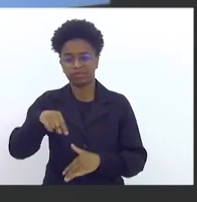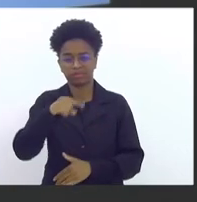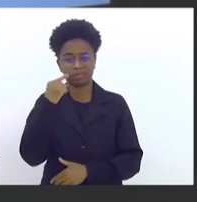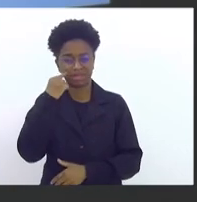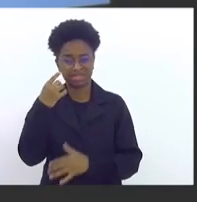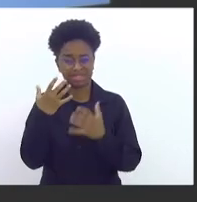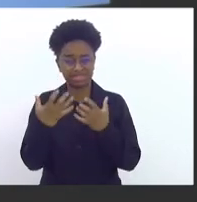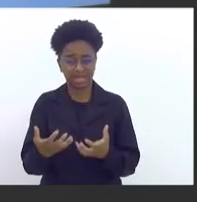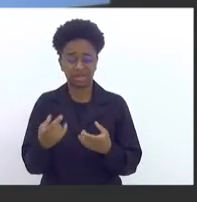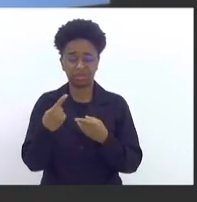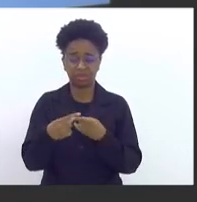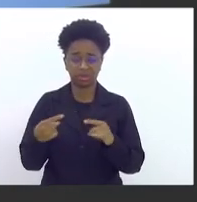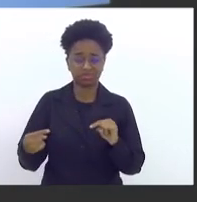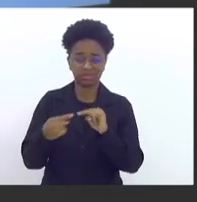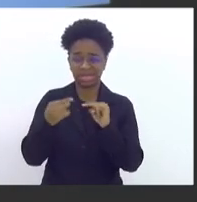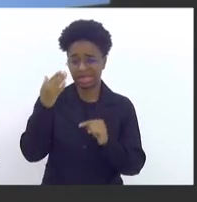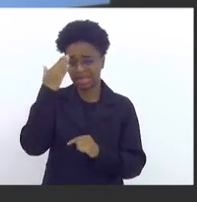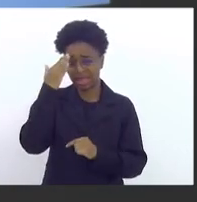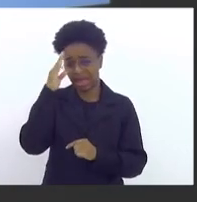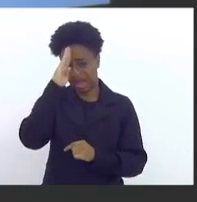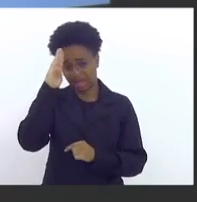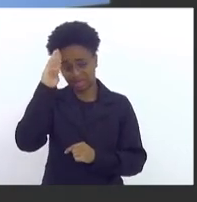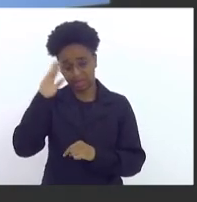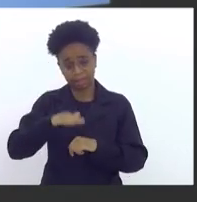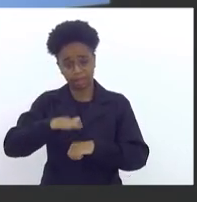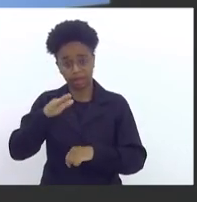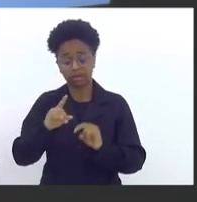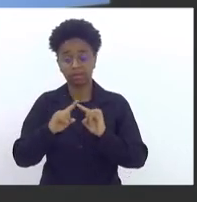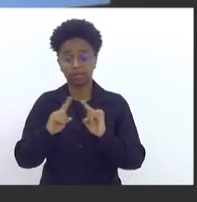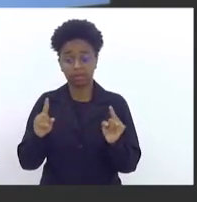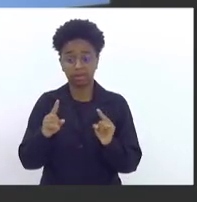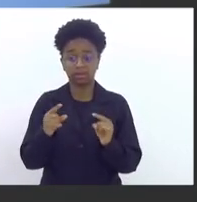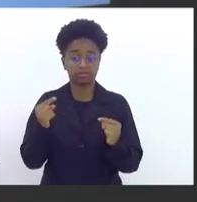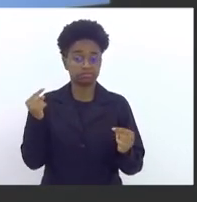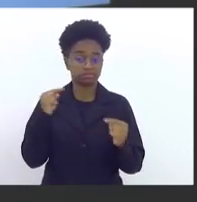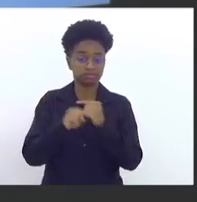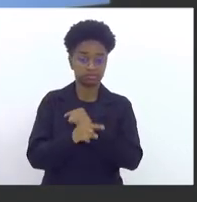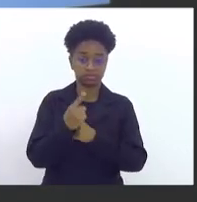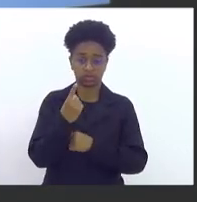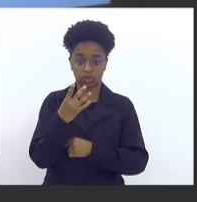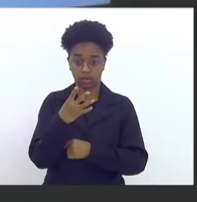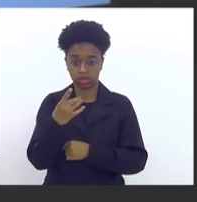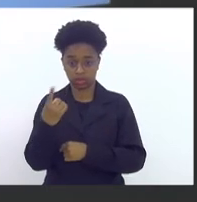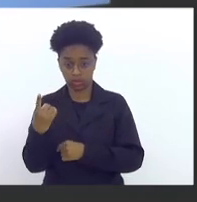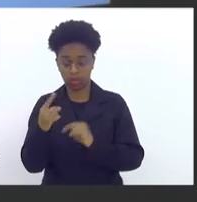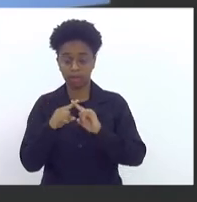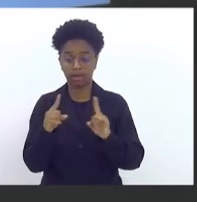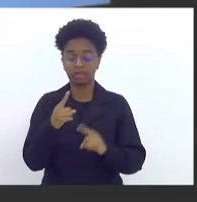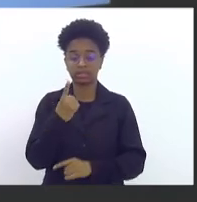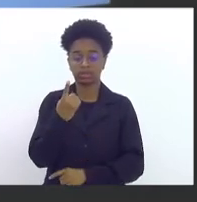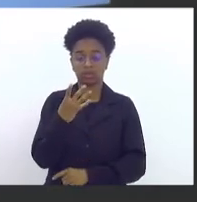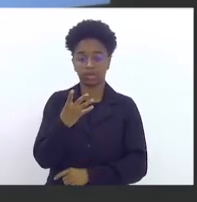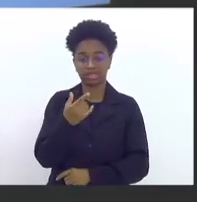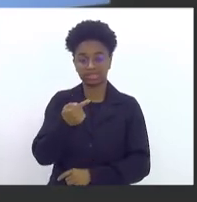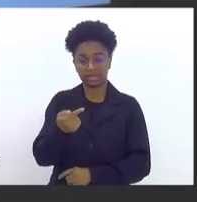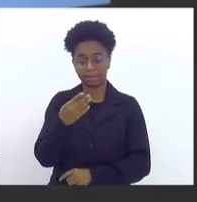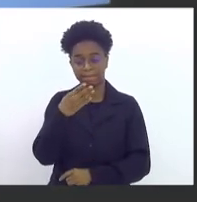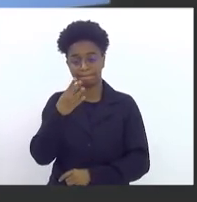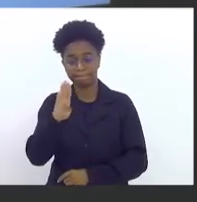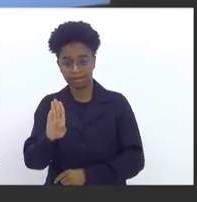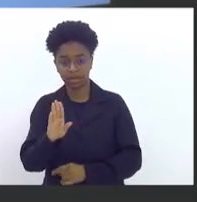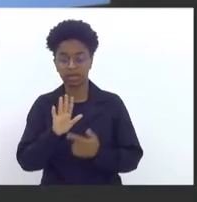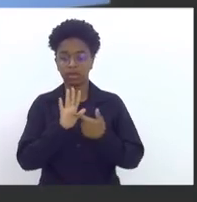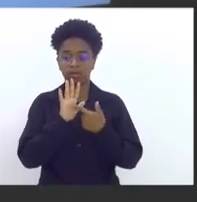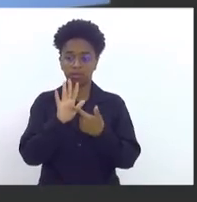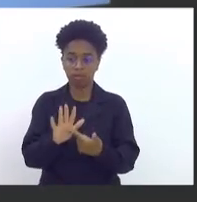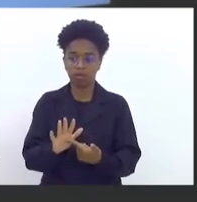é um tema mais acadêmico né mas ao contrário do 141 no 147b a gente não tem na causa de aumento de pena